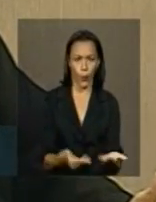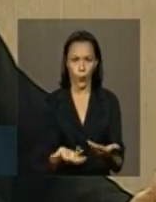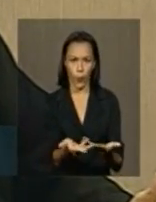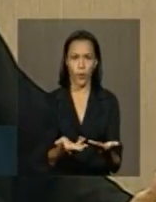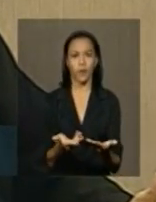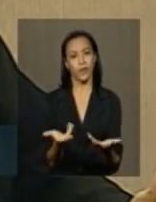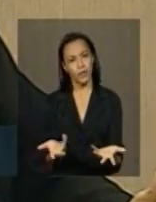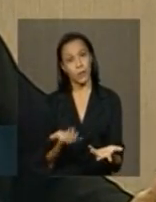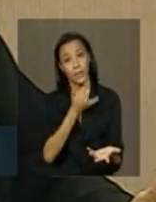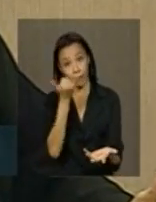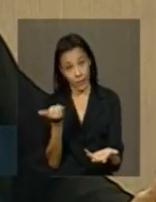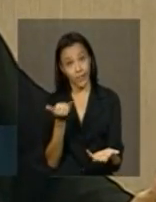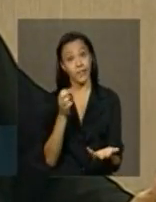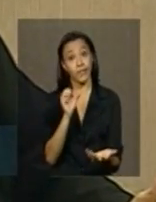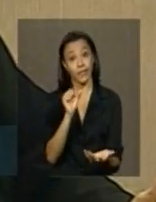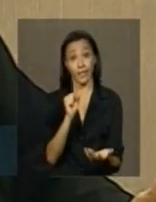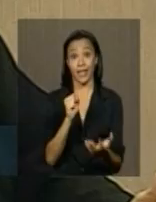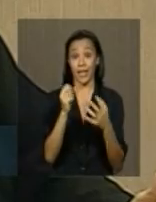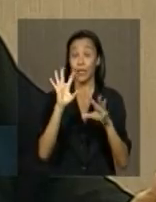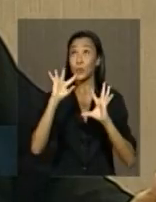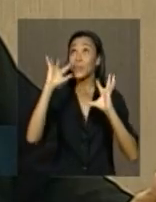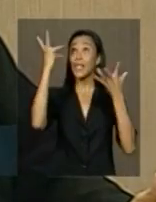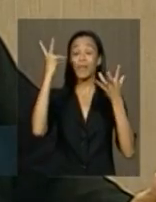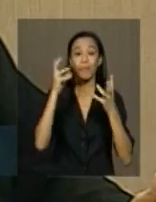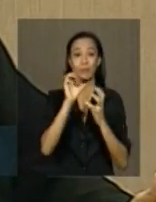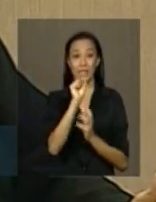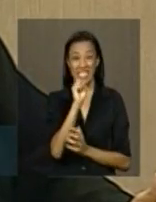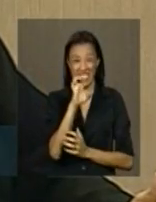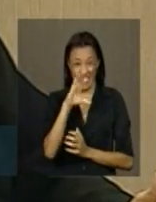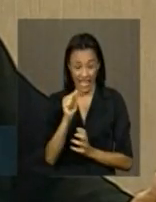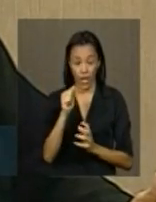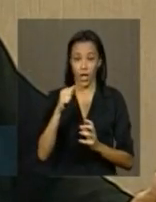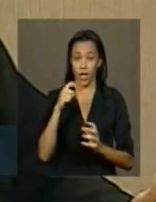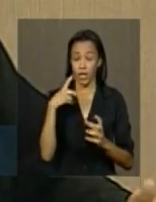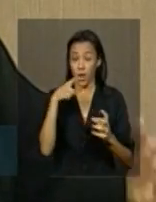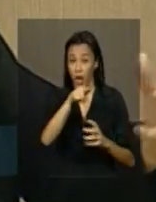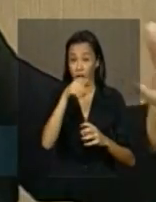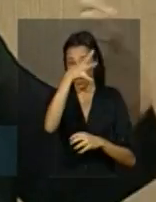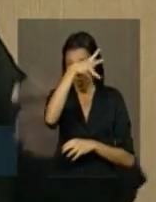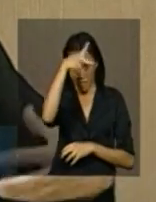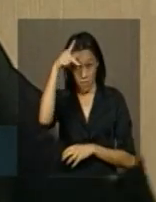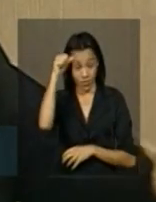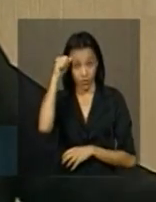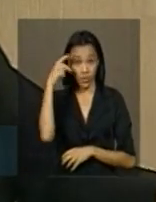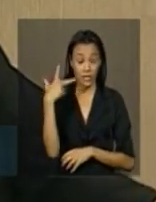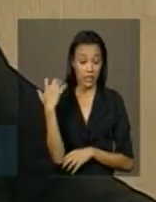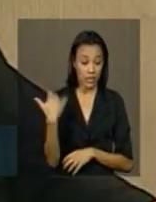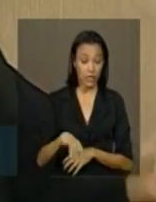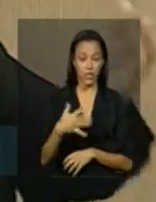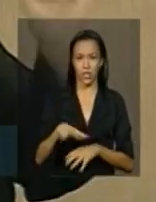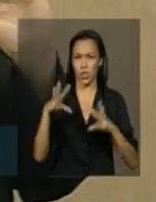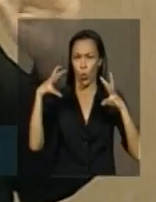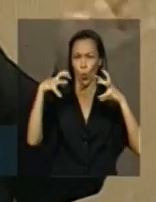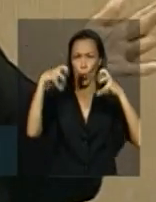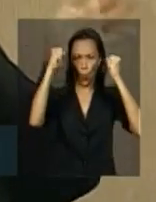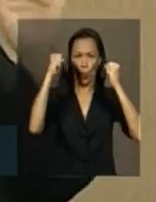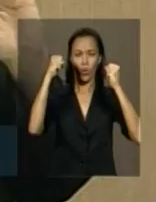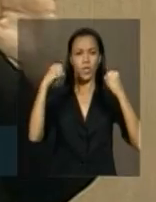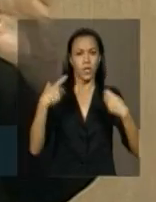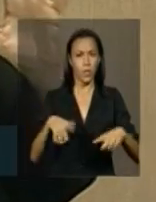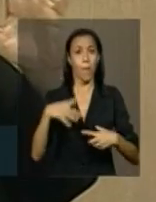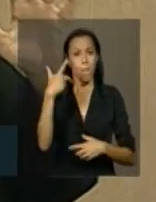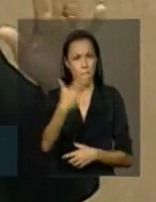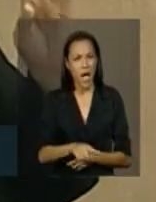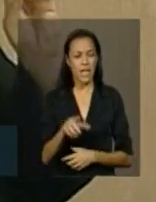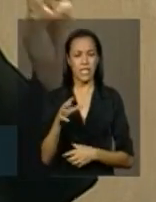e isso depende de seca tá exatamente os períodos mais secos da Amazônia para você poder retirar é que você tem então normalmente os os